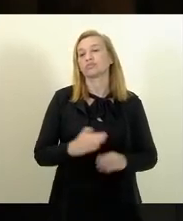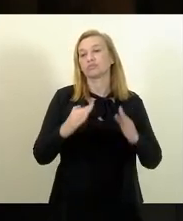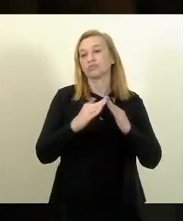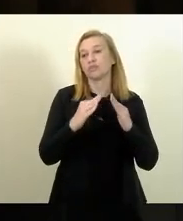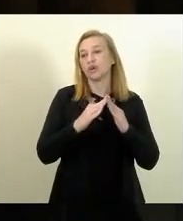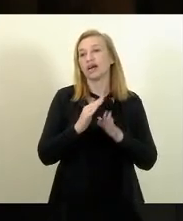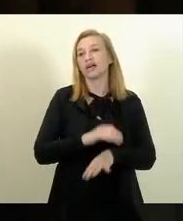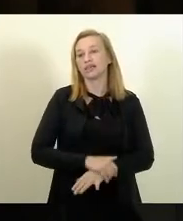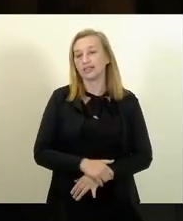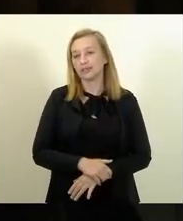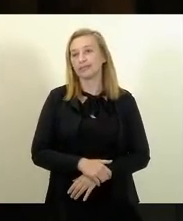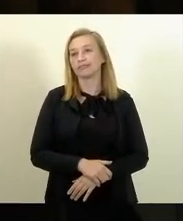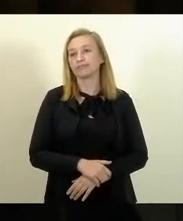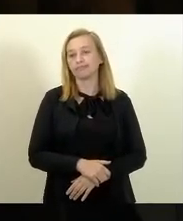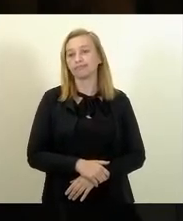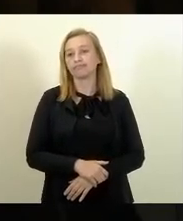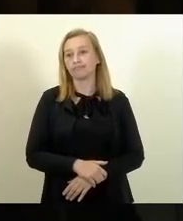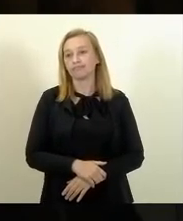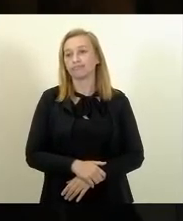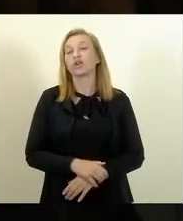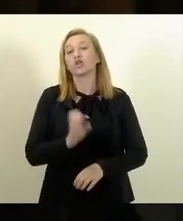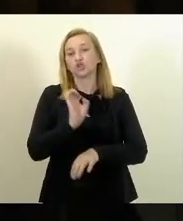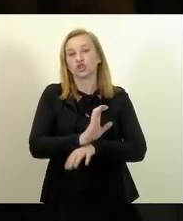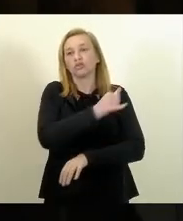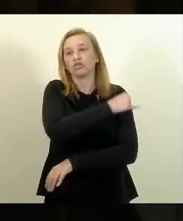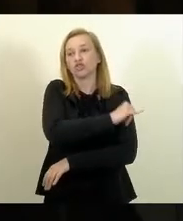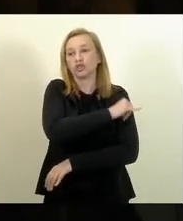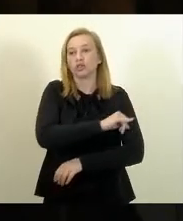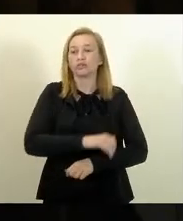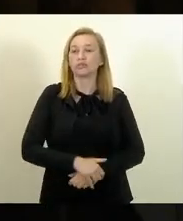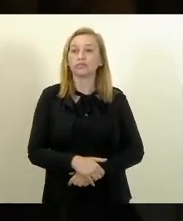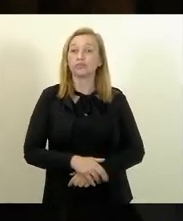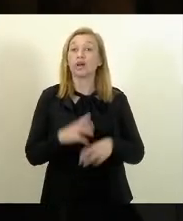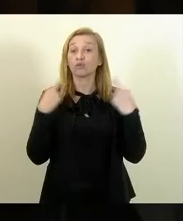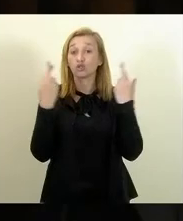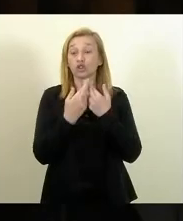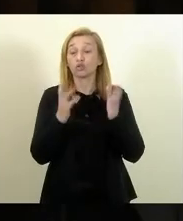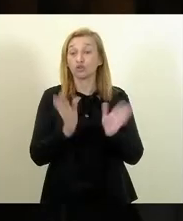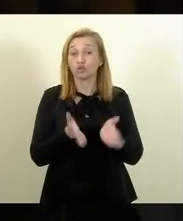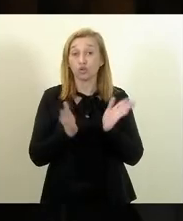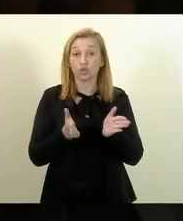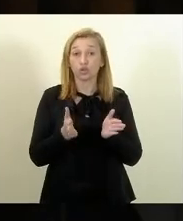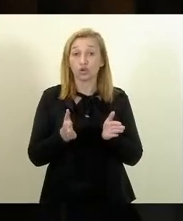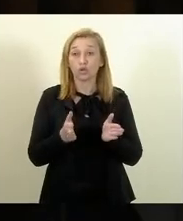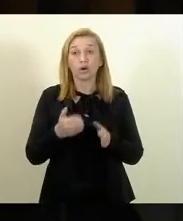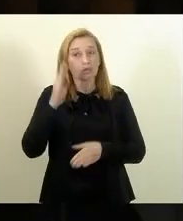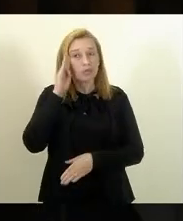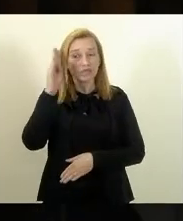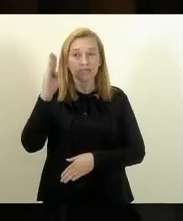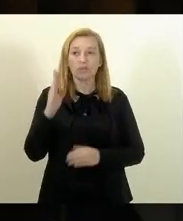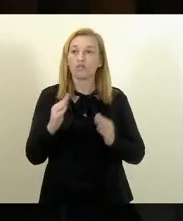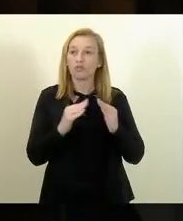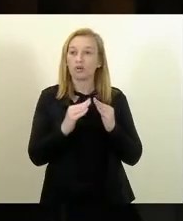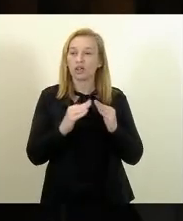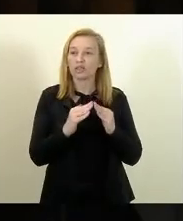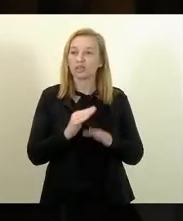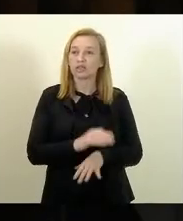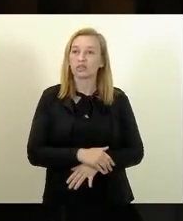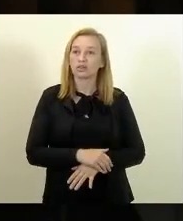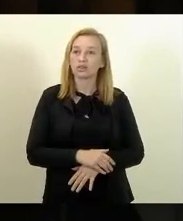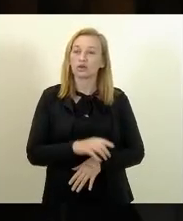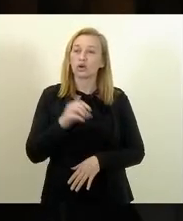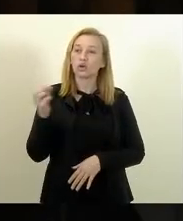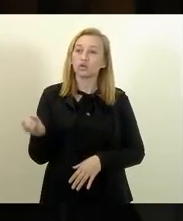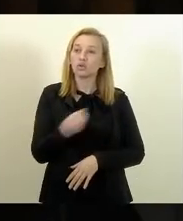ocupações e sobre a luta por moradia no estado do Rio de Janeiro. Na reunião de hoje, o objeto específico foi a ocupação Novo